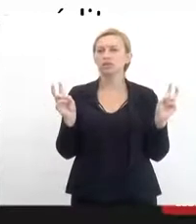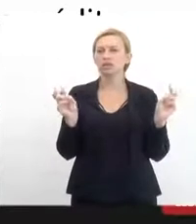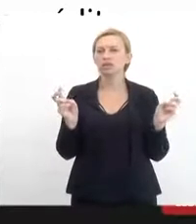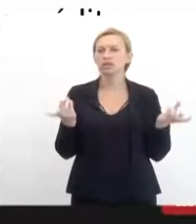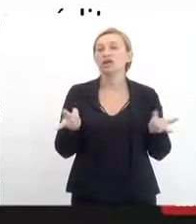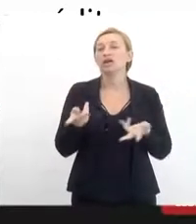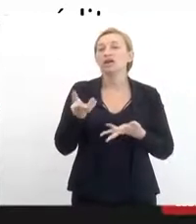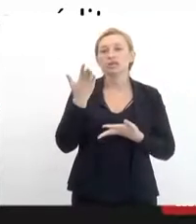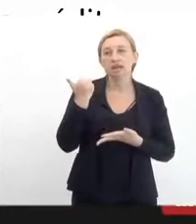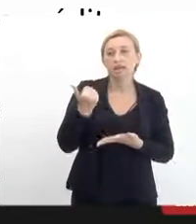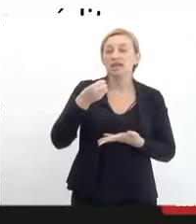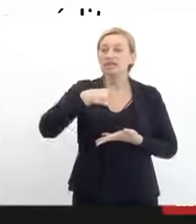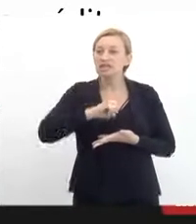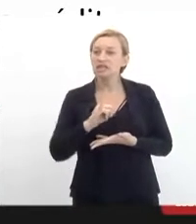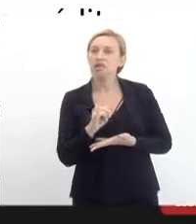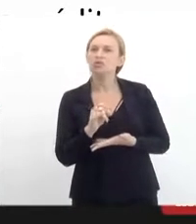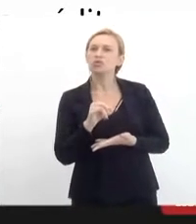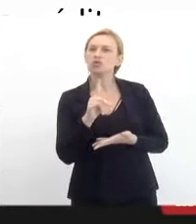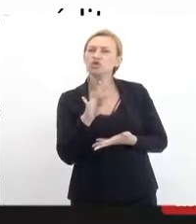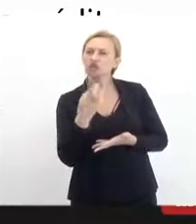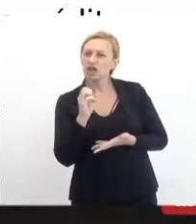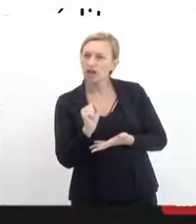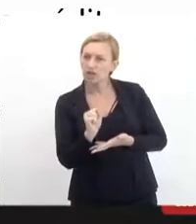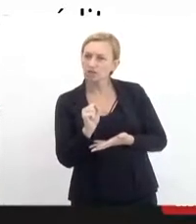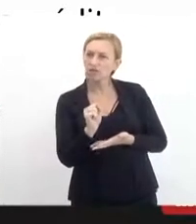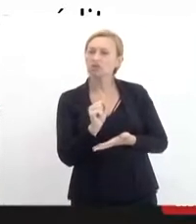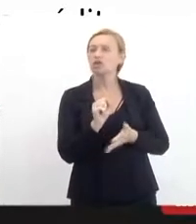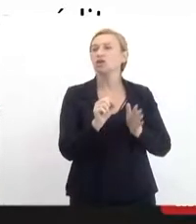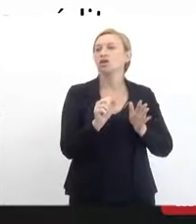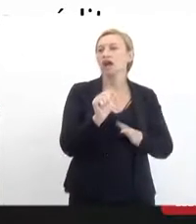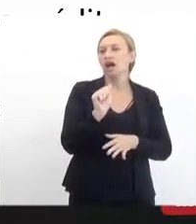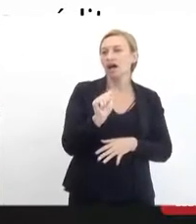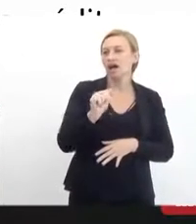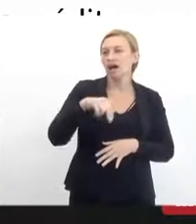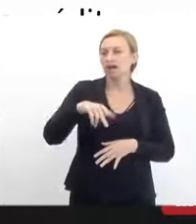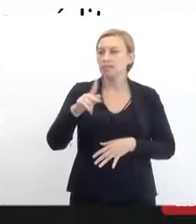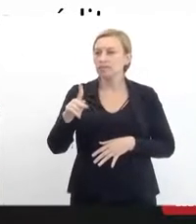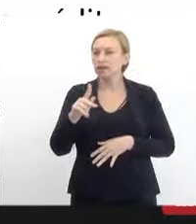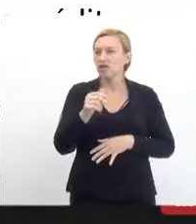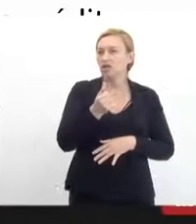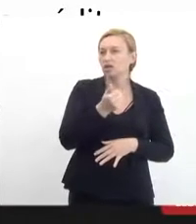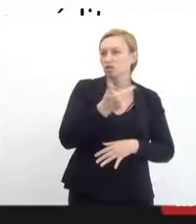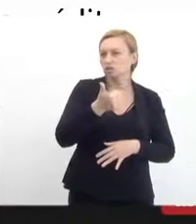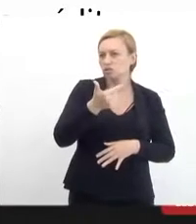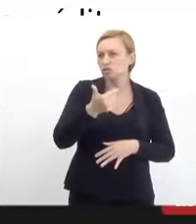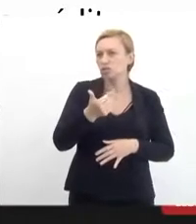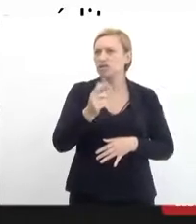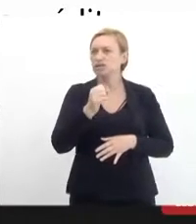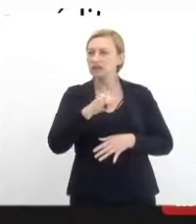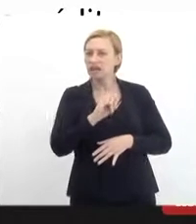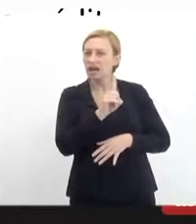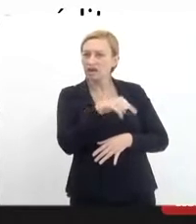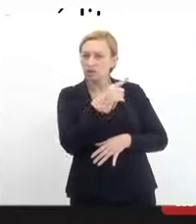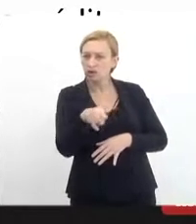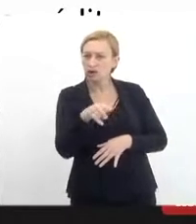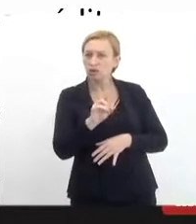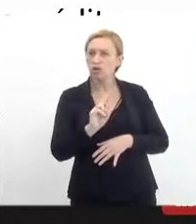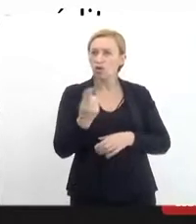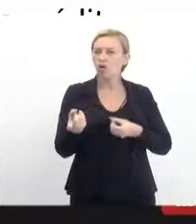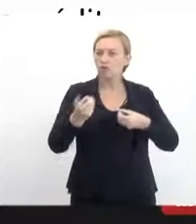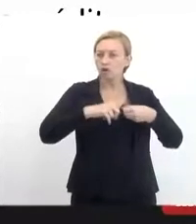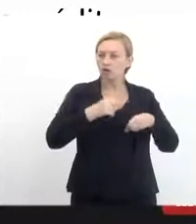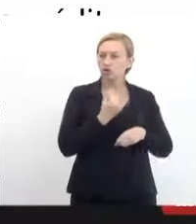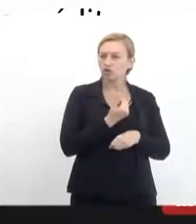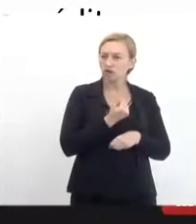resta saber se os créditos, isso também está na resolução 12, se os créditos são anulados ou estornados,